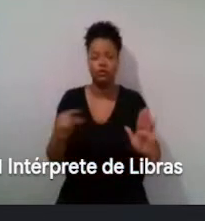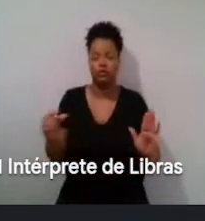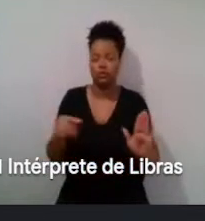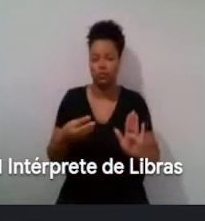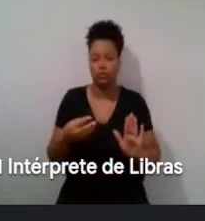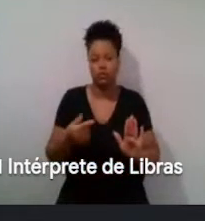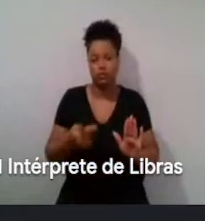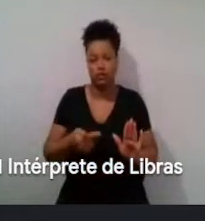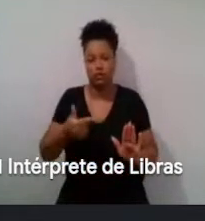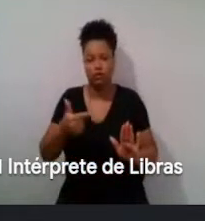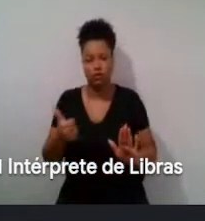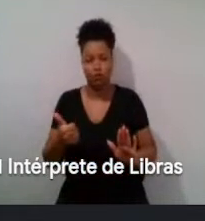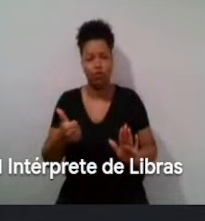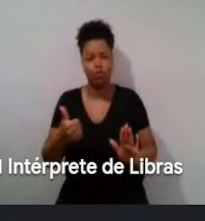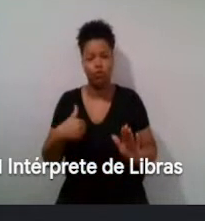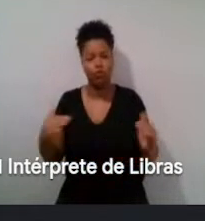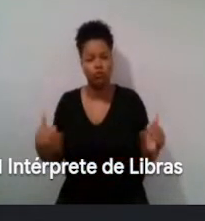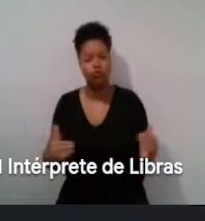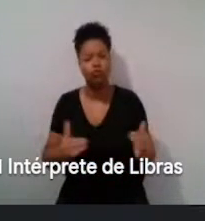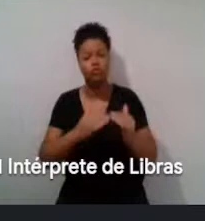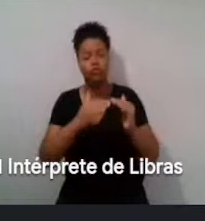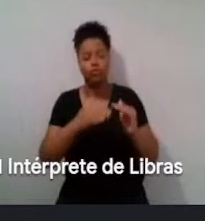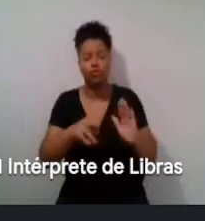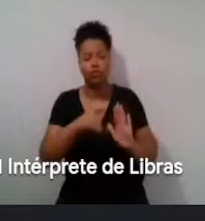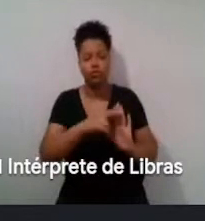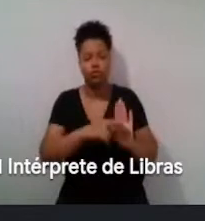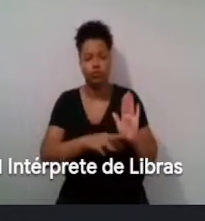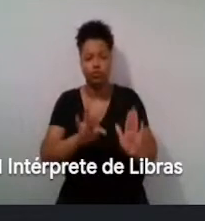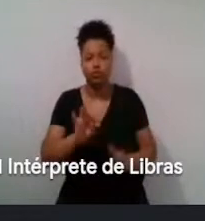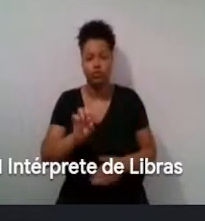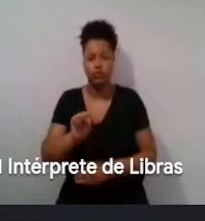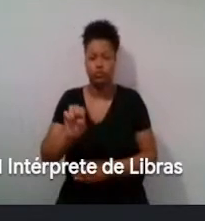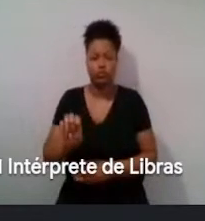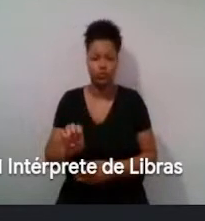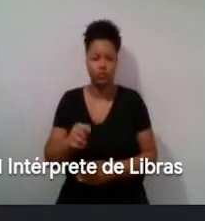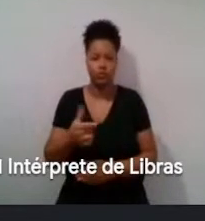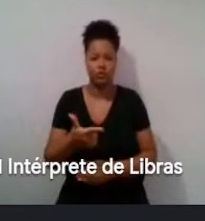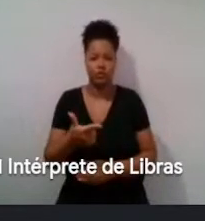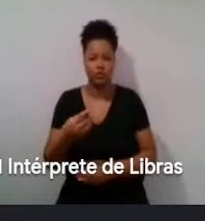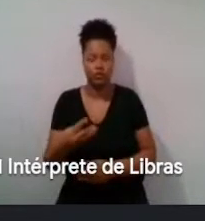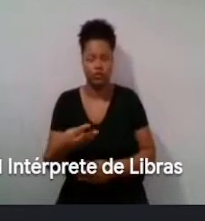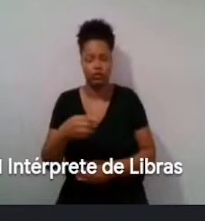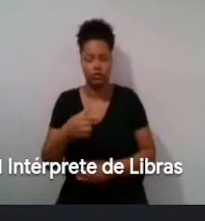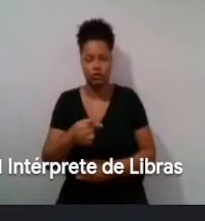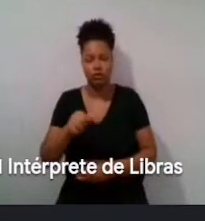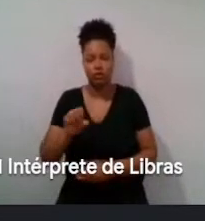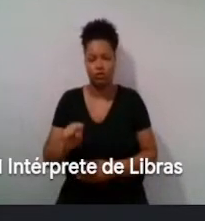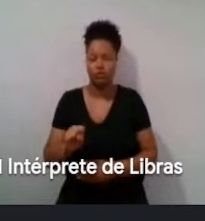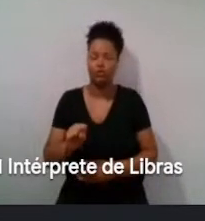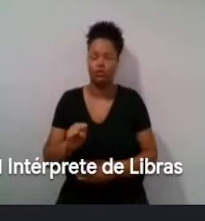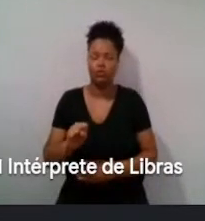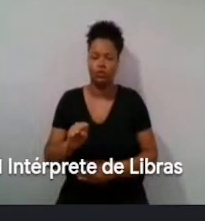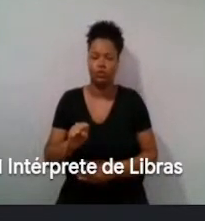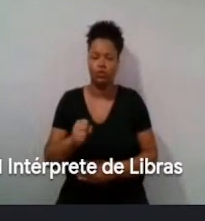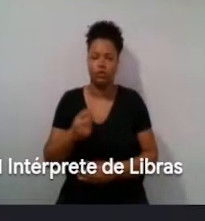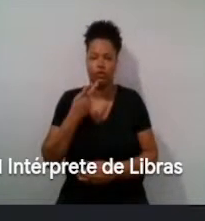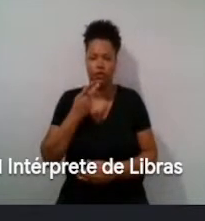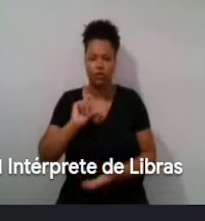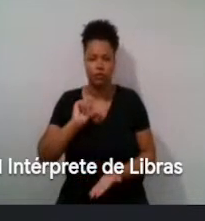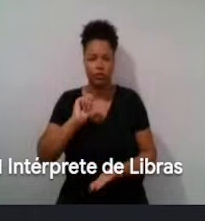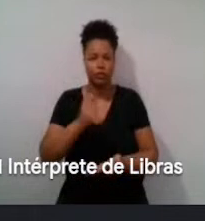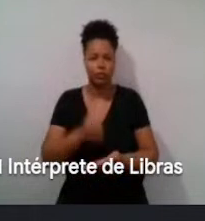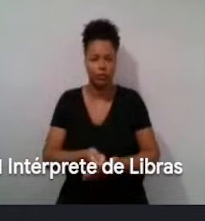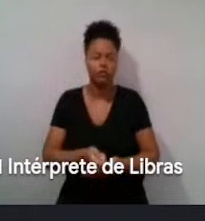Está em conformidade com a resolução do TSE 23.578, que dispõe sobre pagamento das